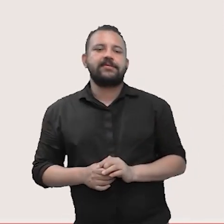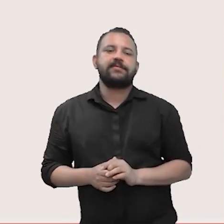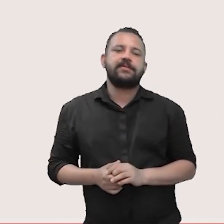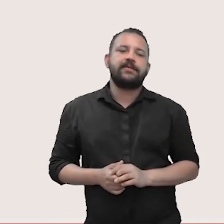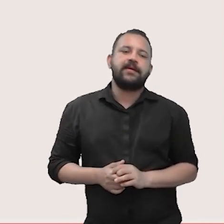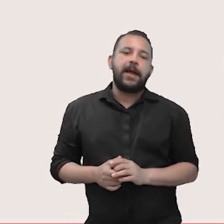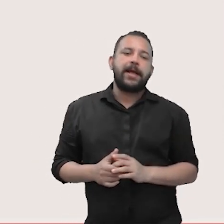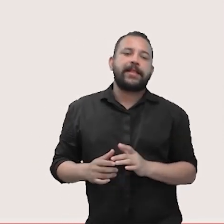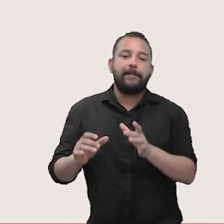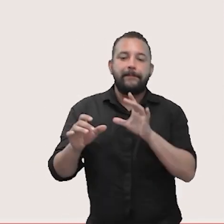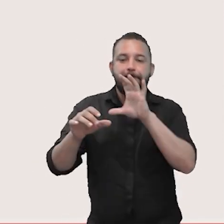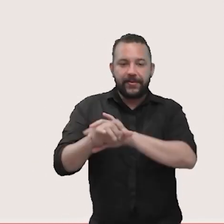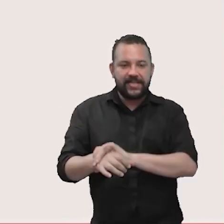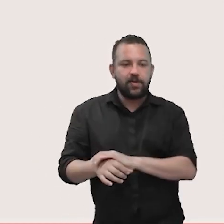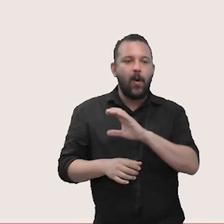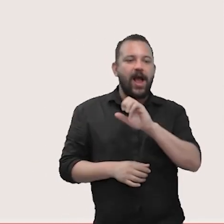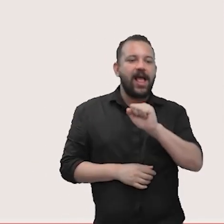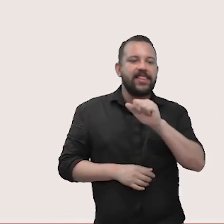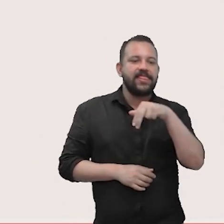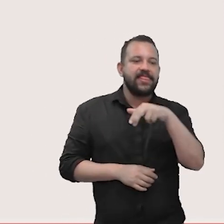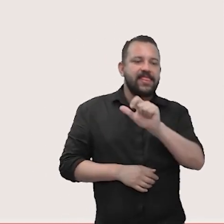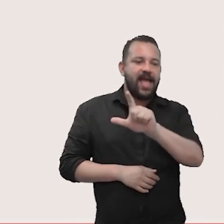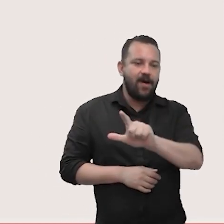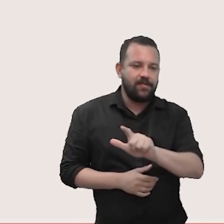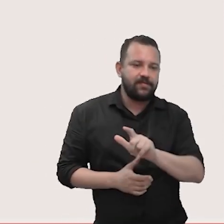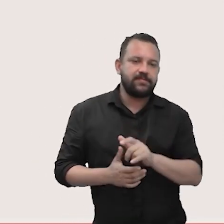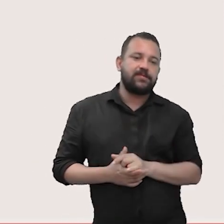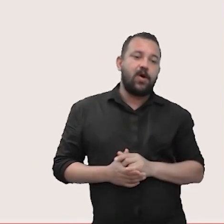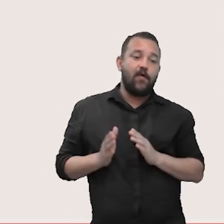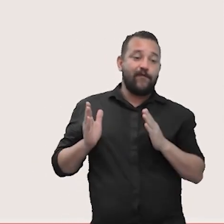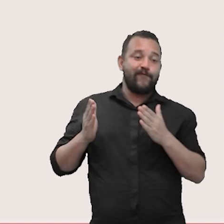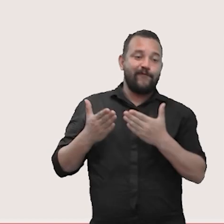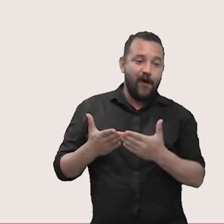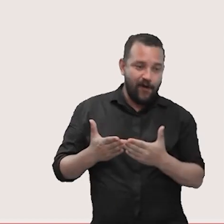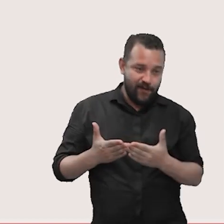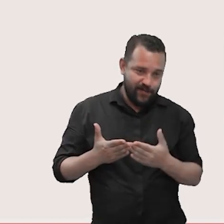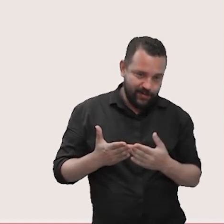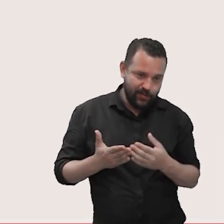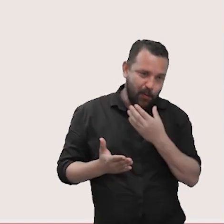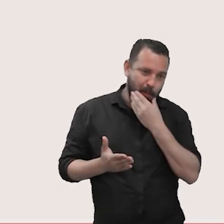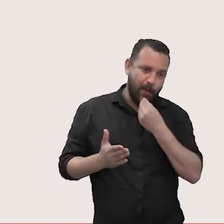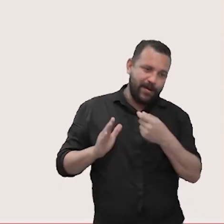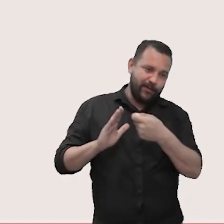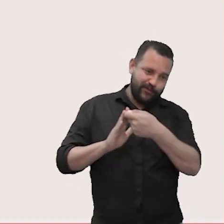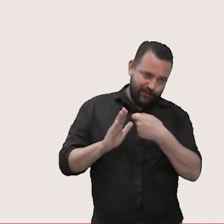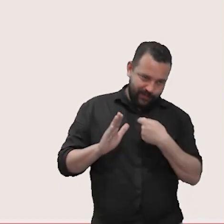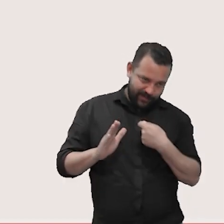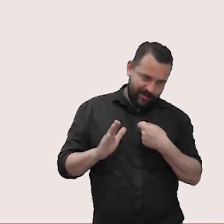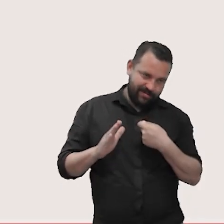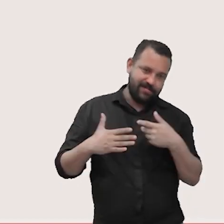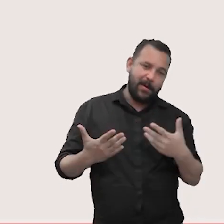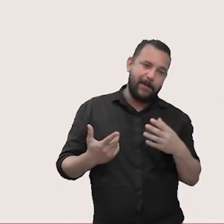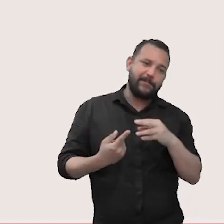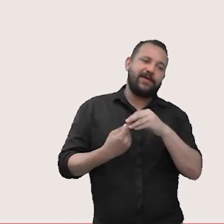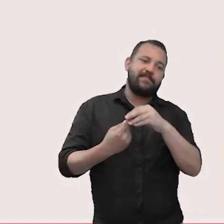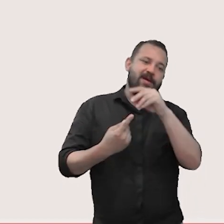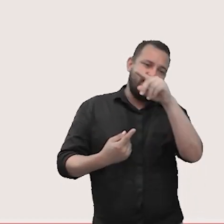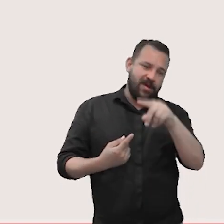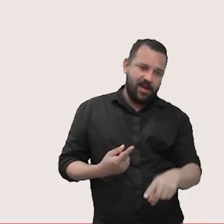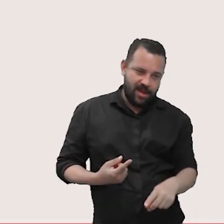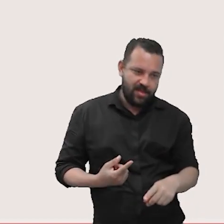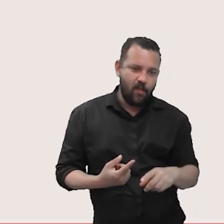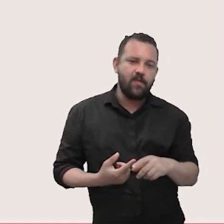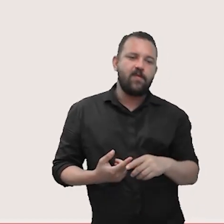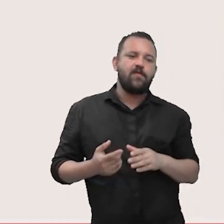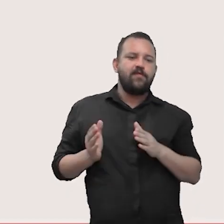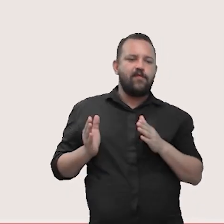ao canal. Então, o foco do autor, o foco principal, está no recurso, no canal